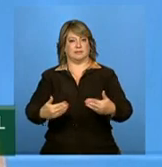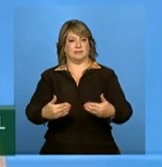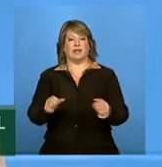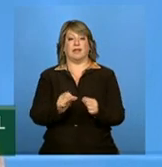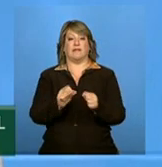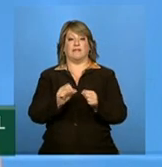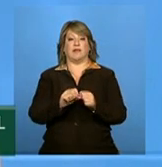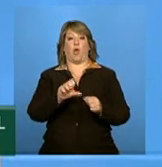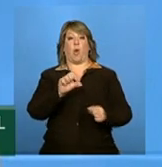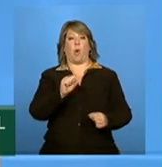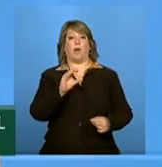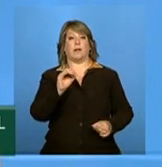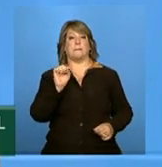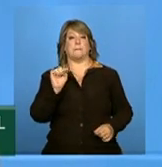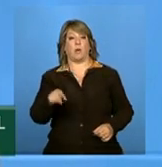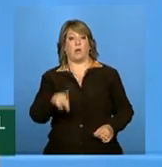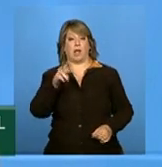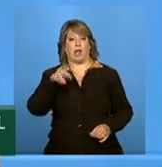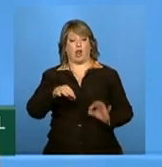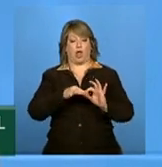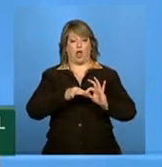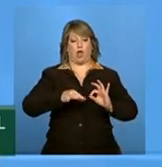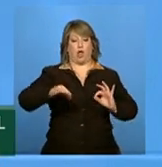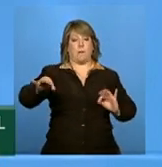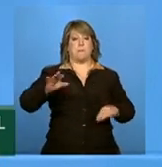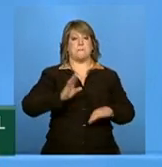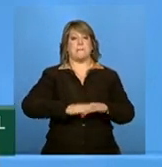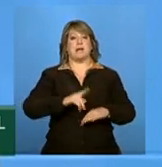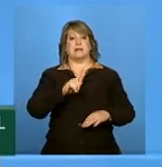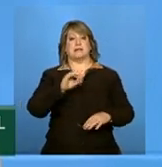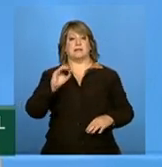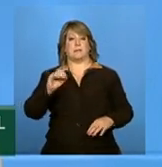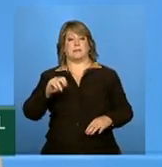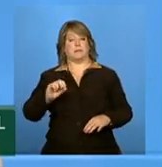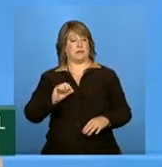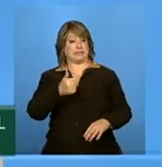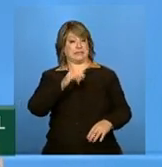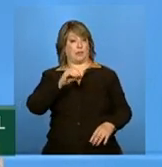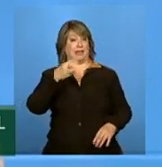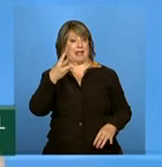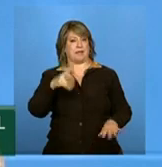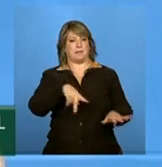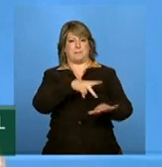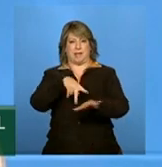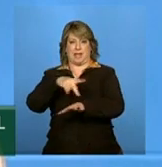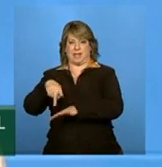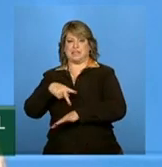fez 80 mil quilômetros em mais de 100 países, na verdade, 103 países.